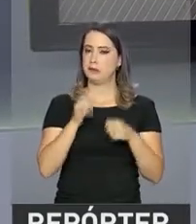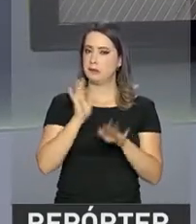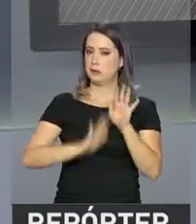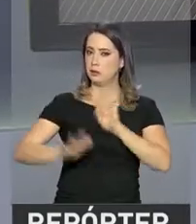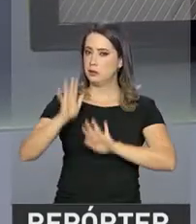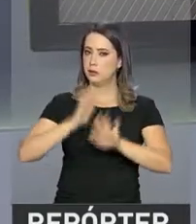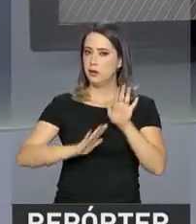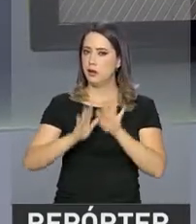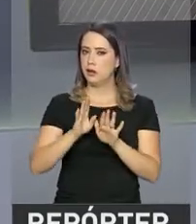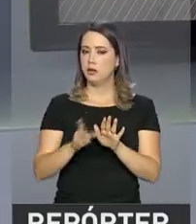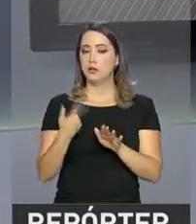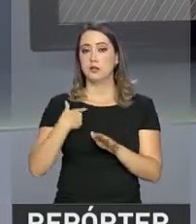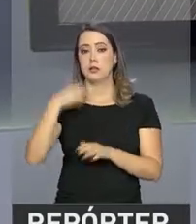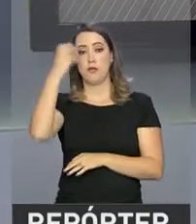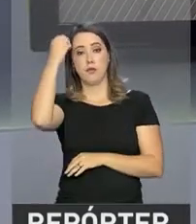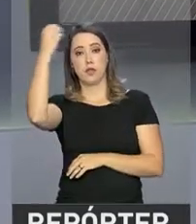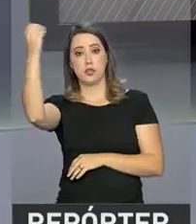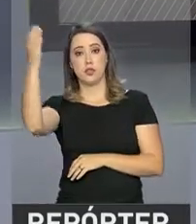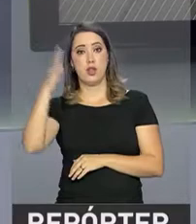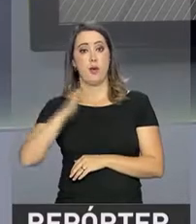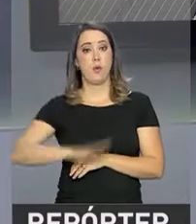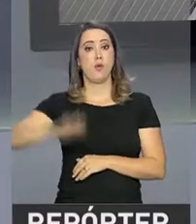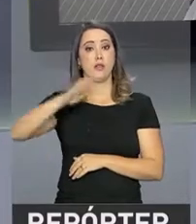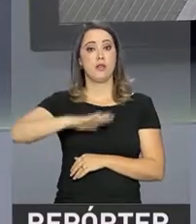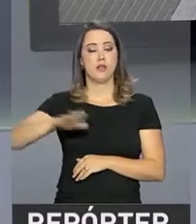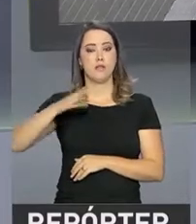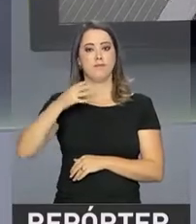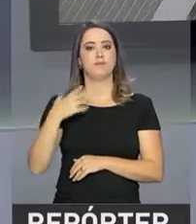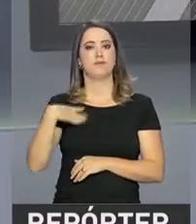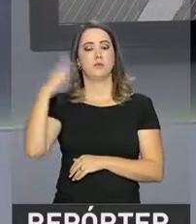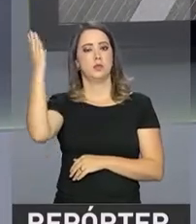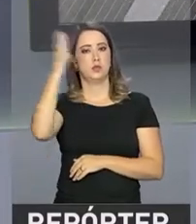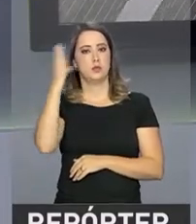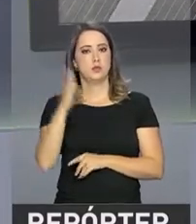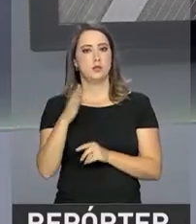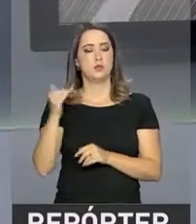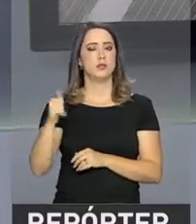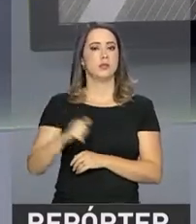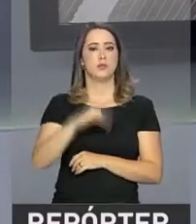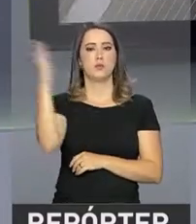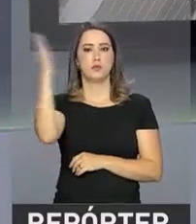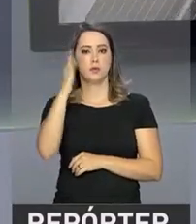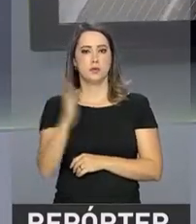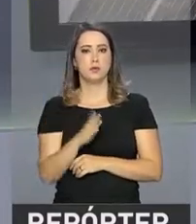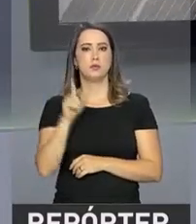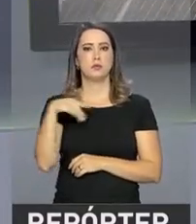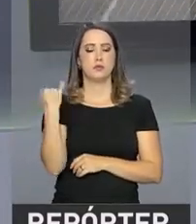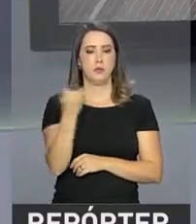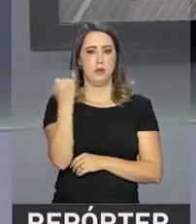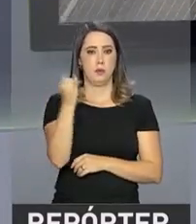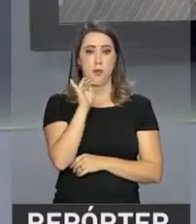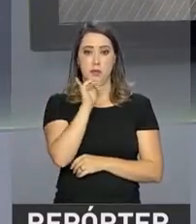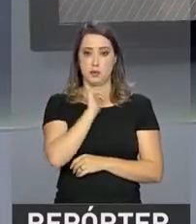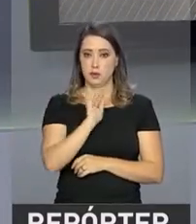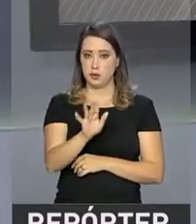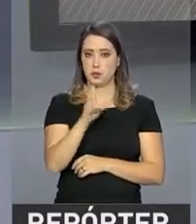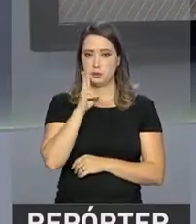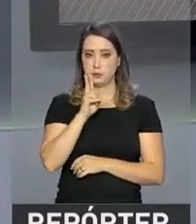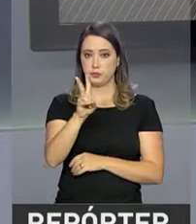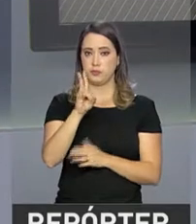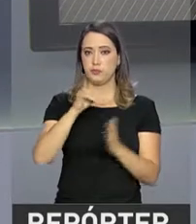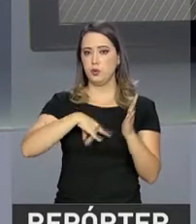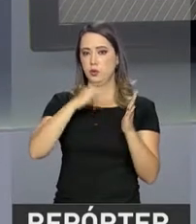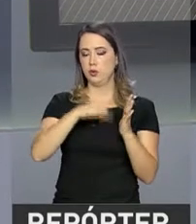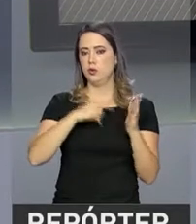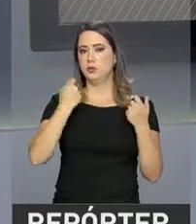ser tomados na hora de embarcar com menores em voos nacionais e internacionais. É importante, por exemplo, verificar a documentação